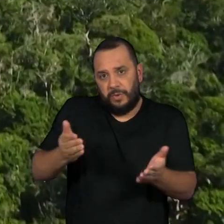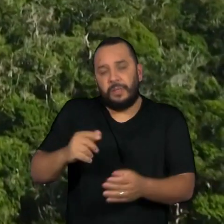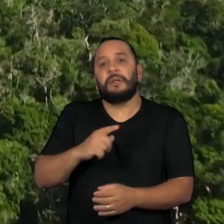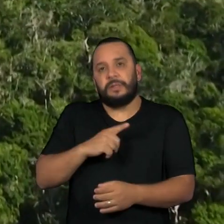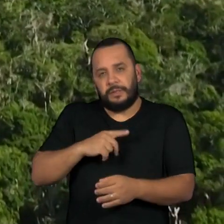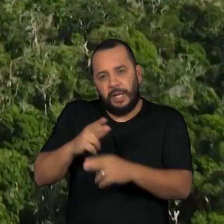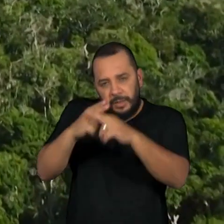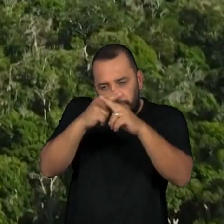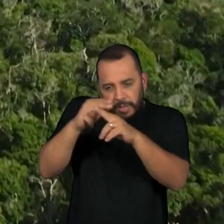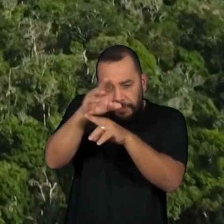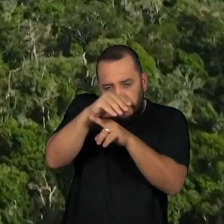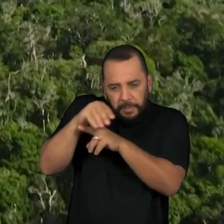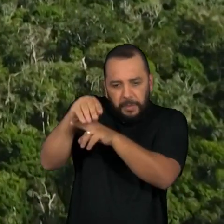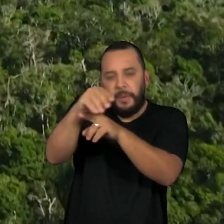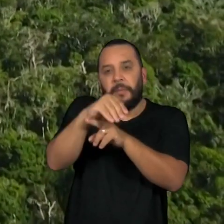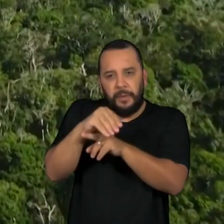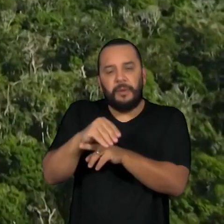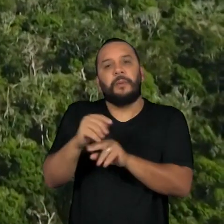Bioma.